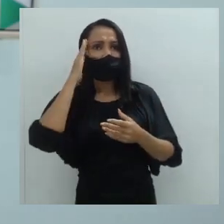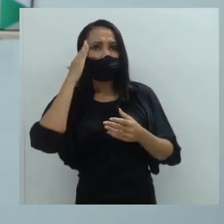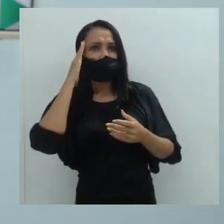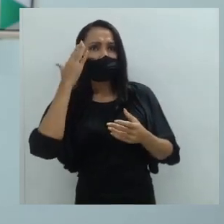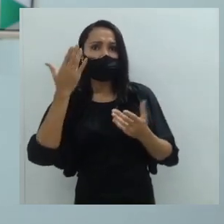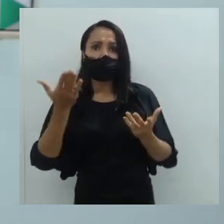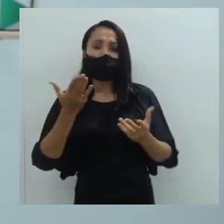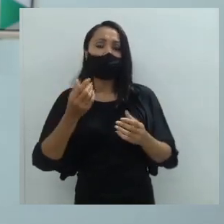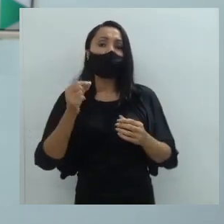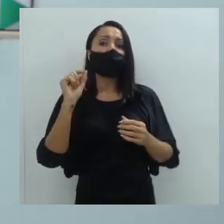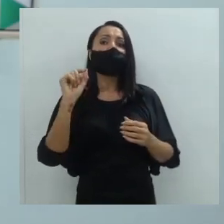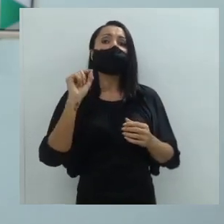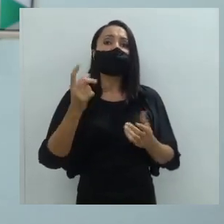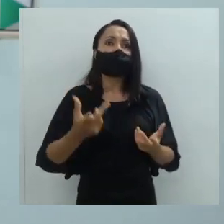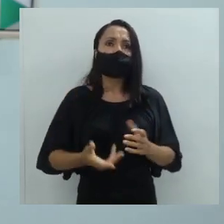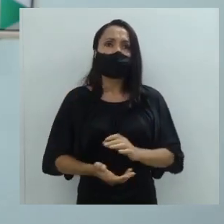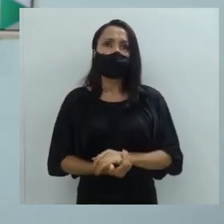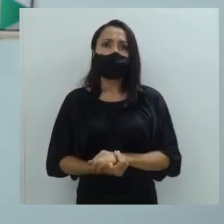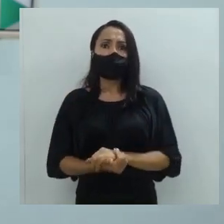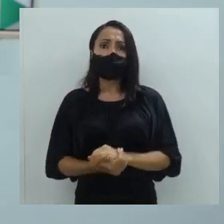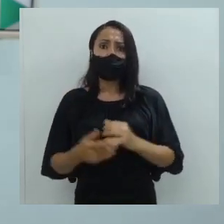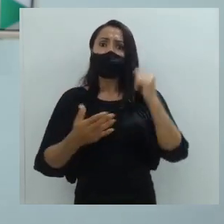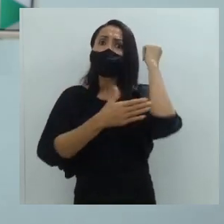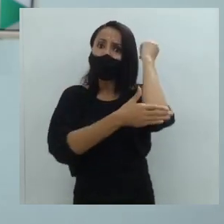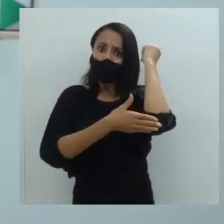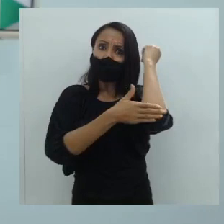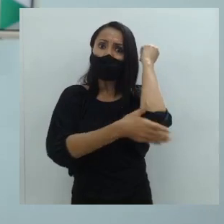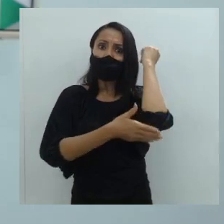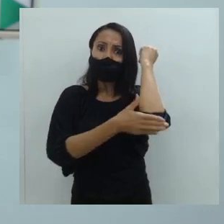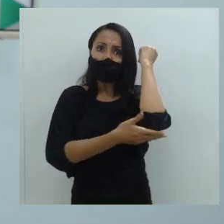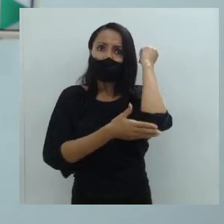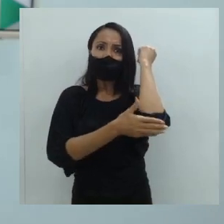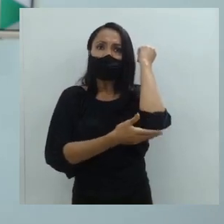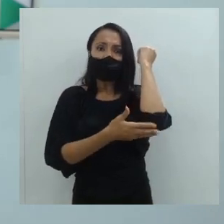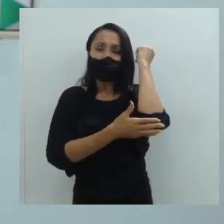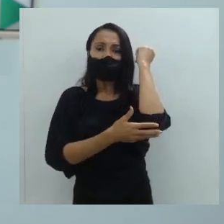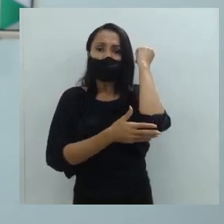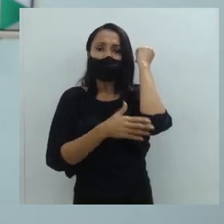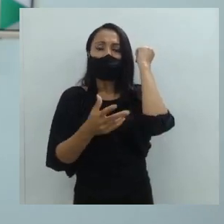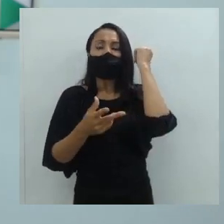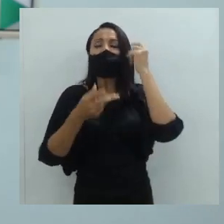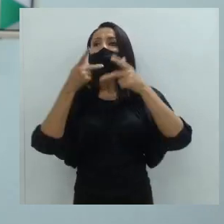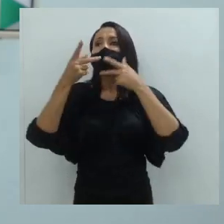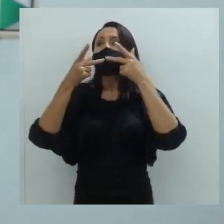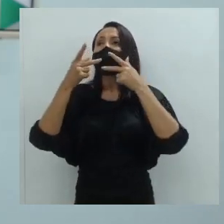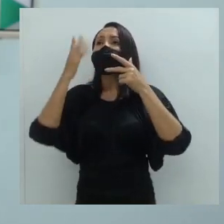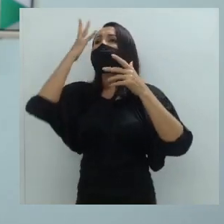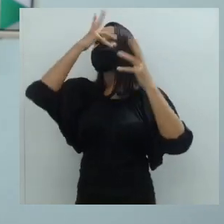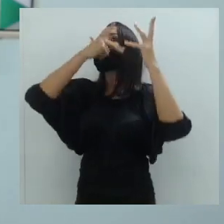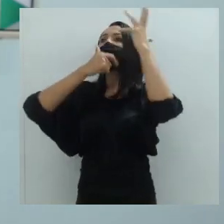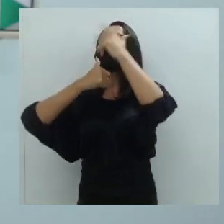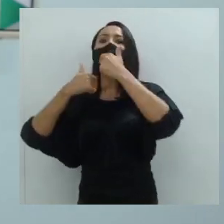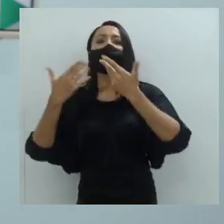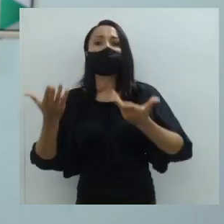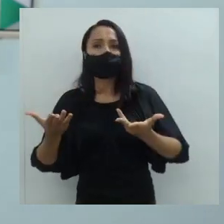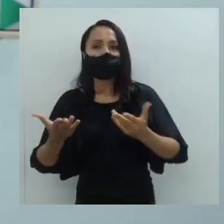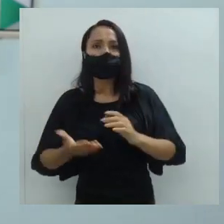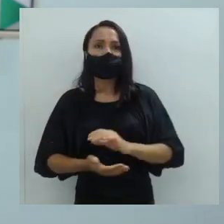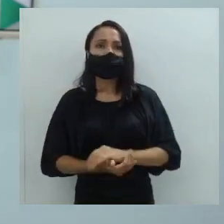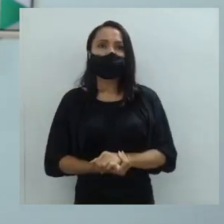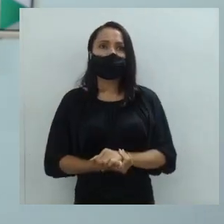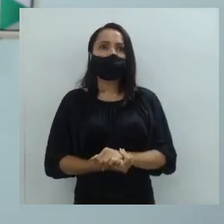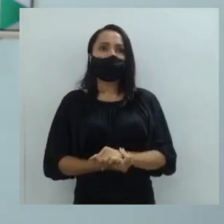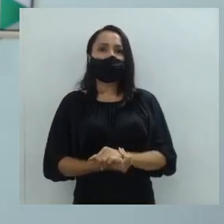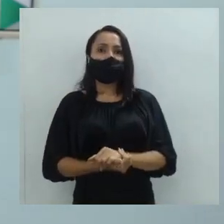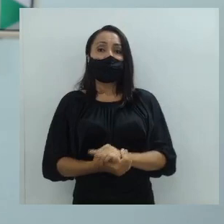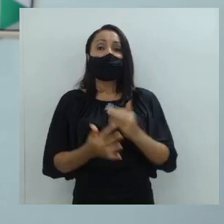quê? Aqui há justamente o quê? O ciúme deles. Há um ciúme. Então preste bem atenção. E eu